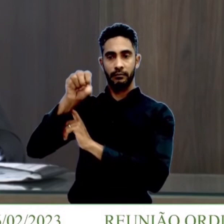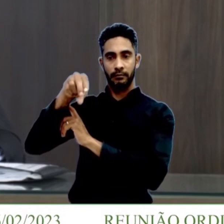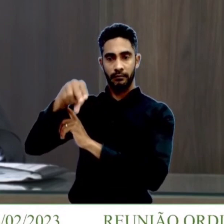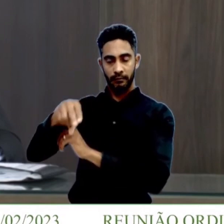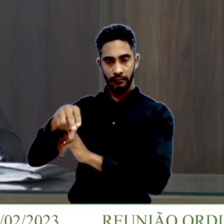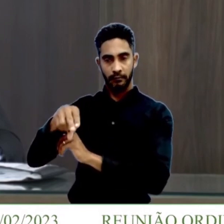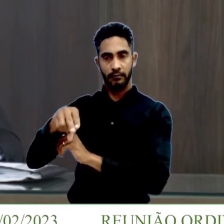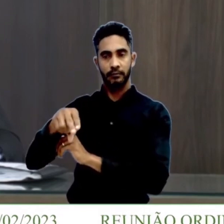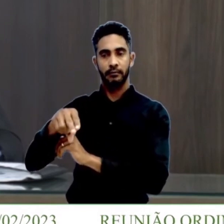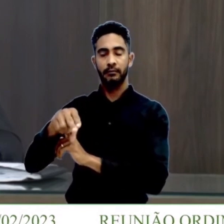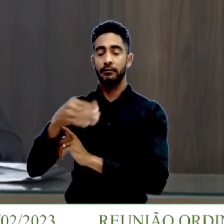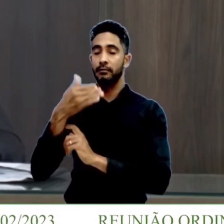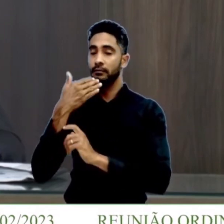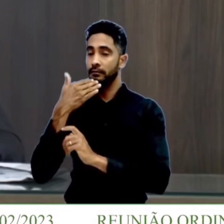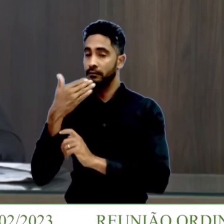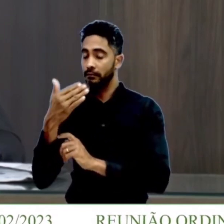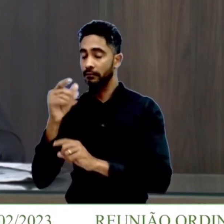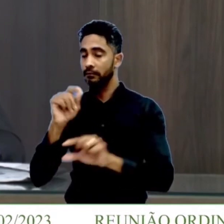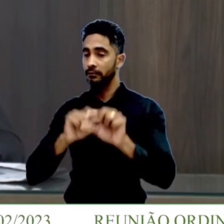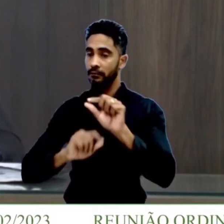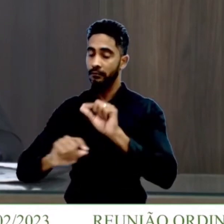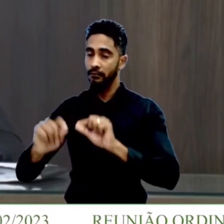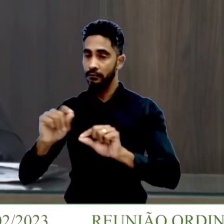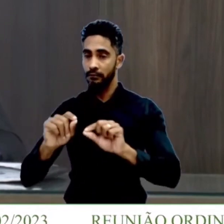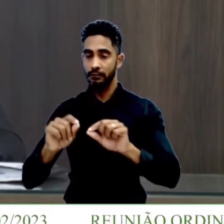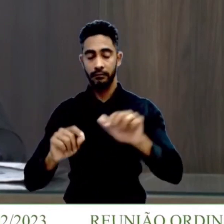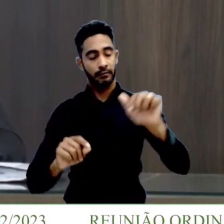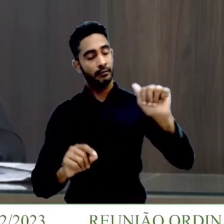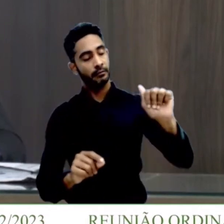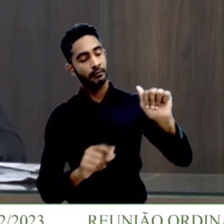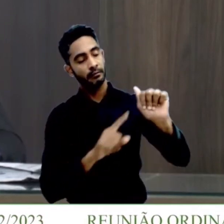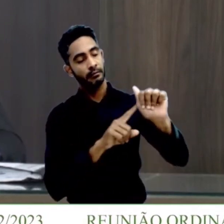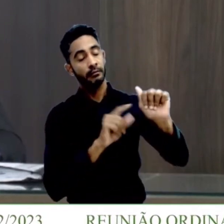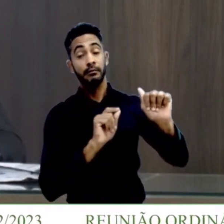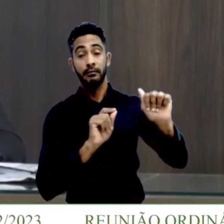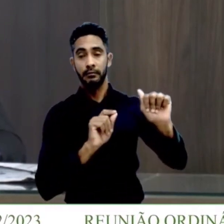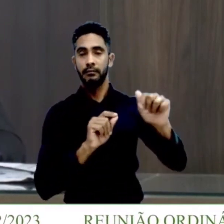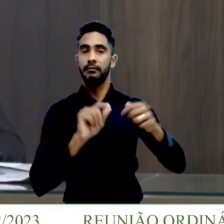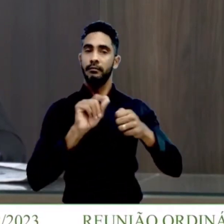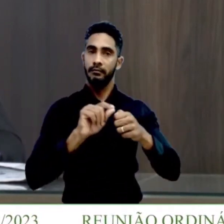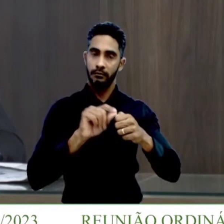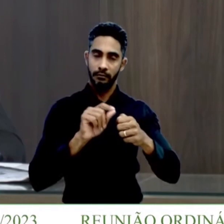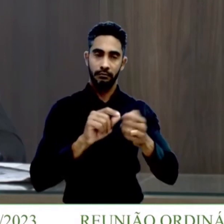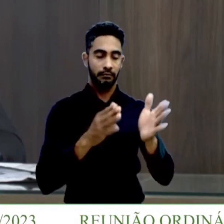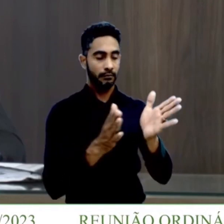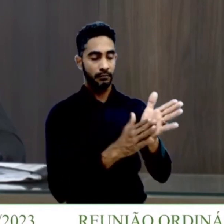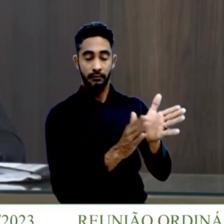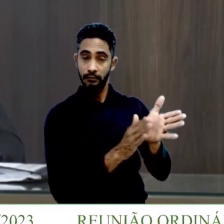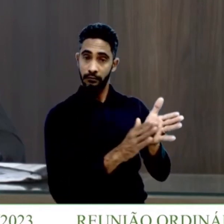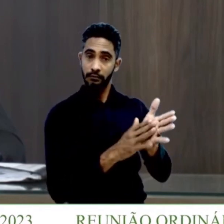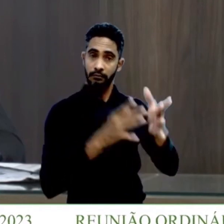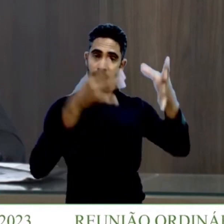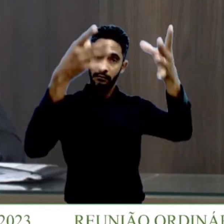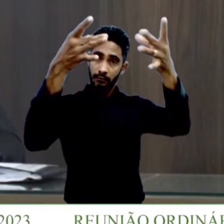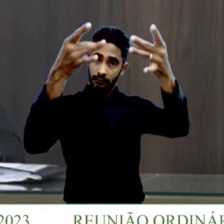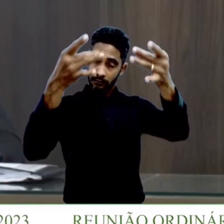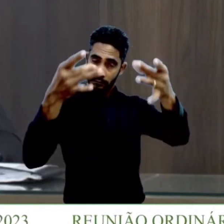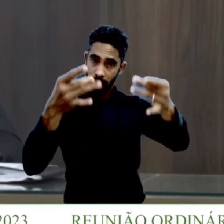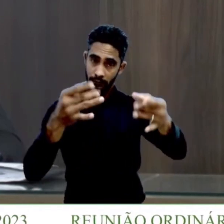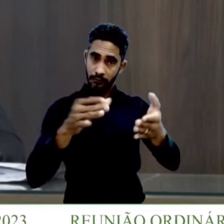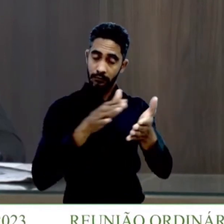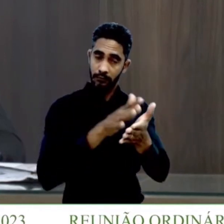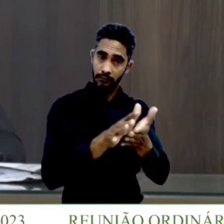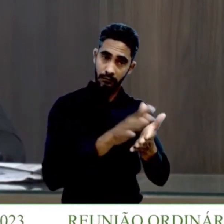o presente requerimento para: A. Que seja apresentada a prestação de contas detalhando os valores que